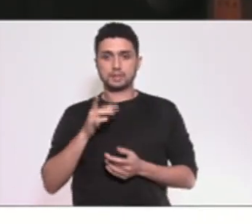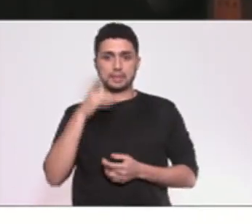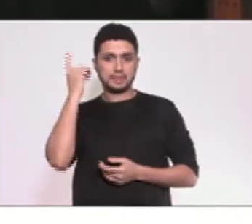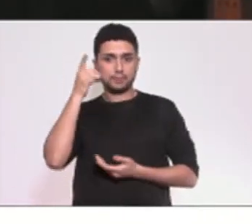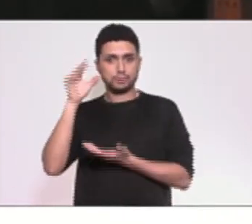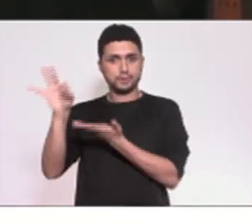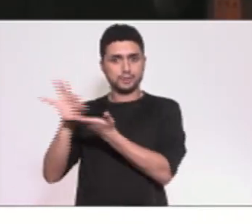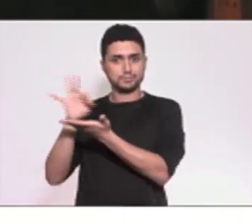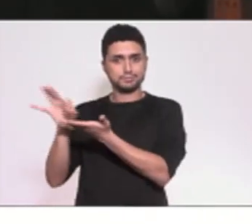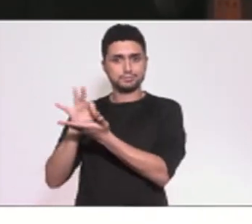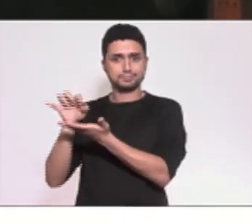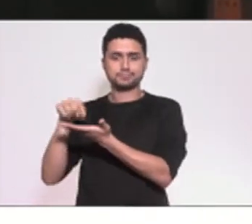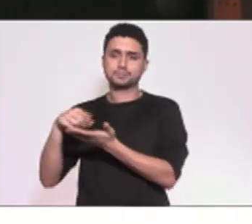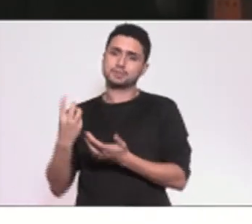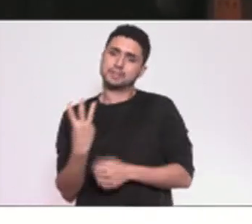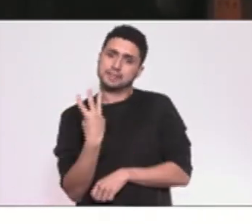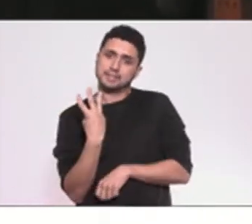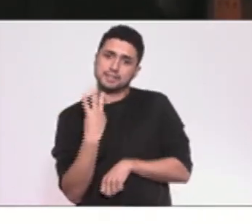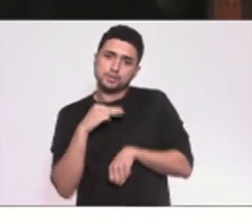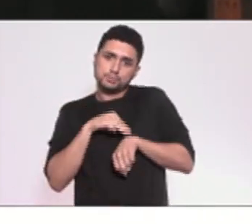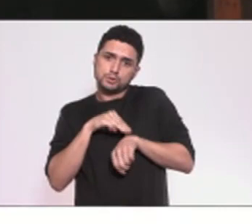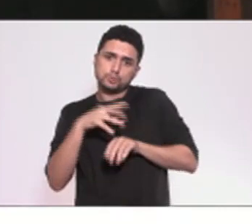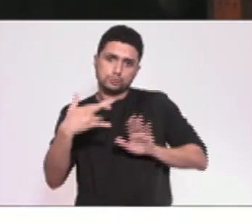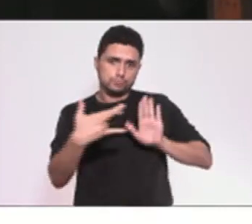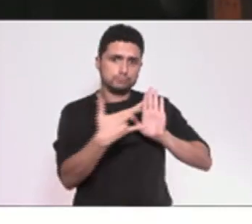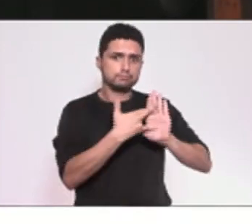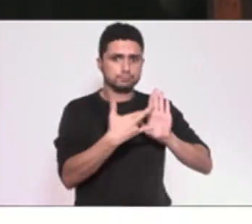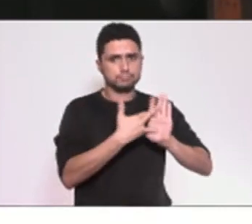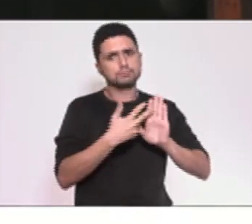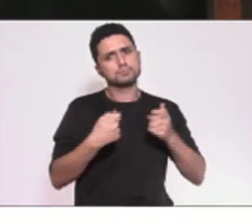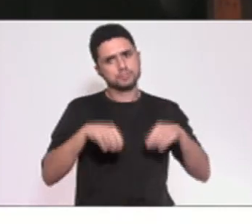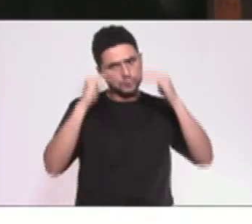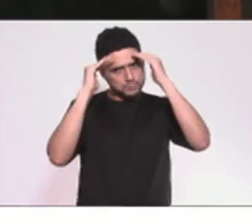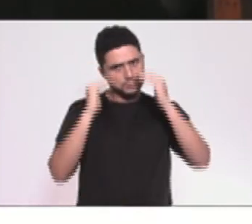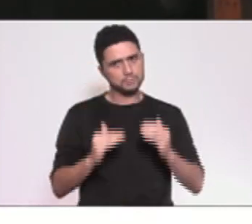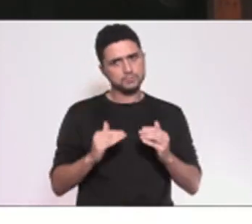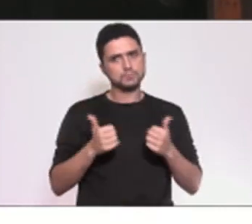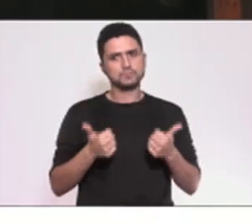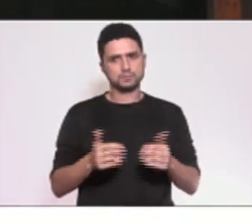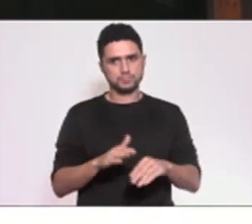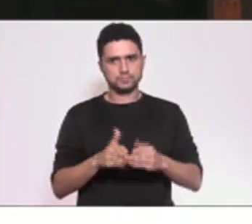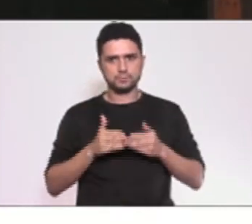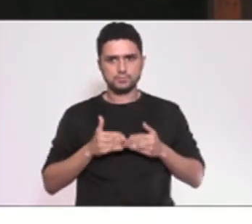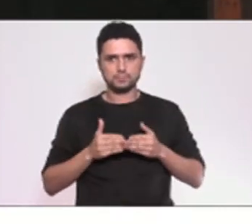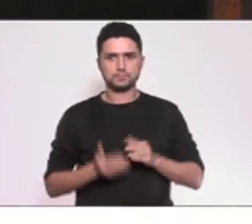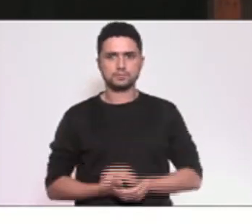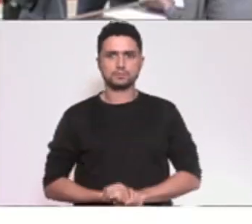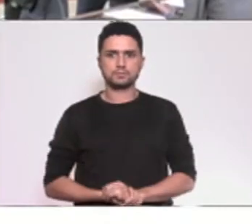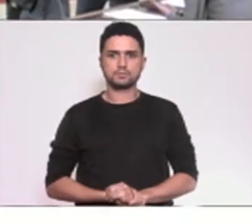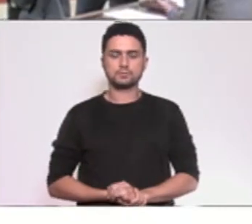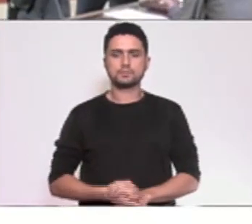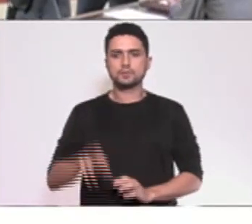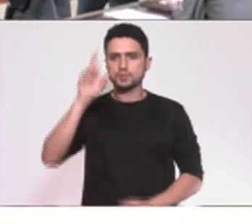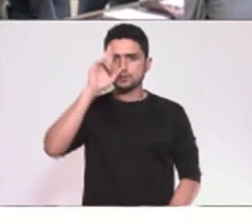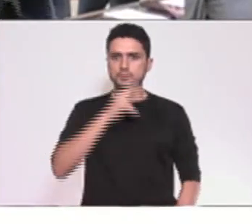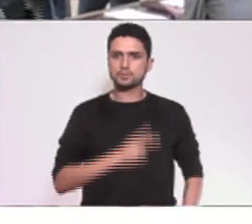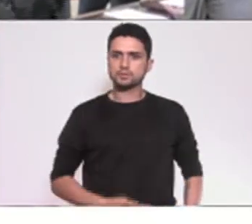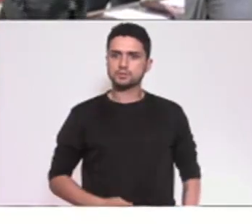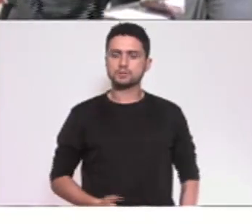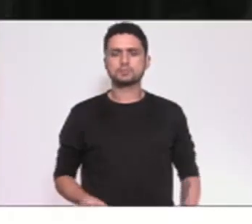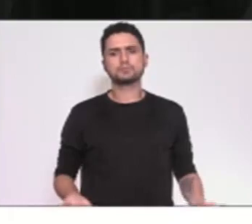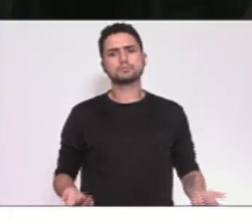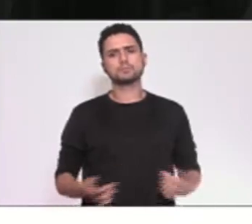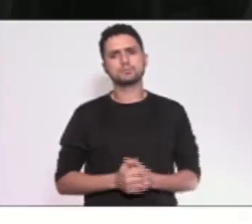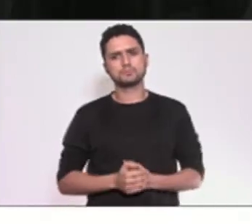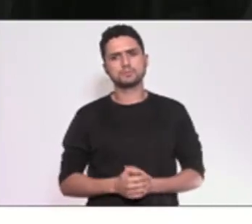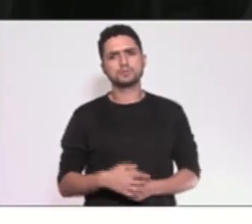tempo regimental é de 3 minutos. Pedir vossas excelências para se aterem aos 3 minutos, por gentileza. Senhor presidente, eu tenho inúmeras